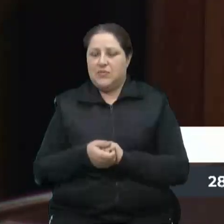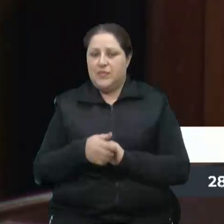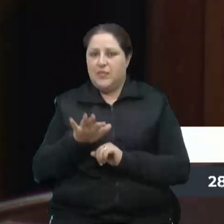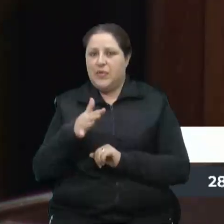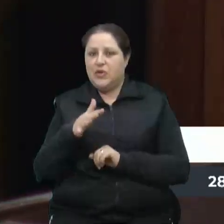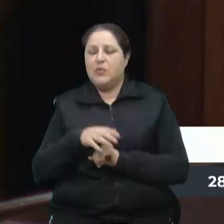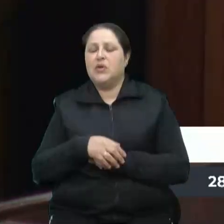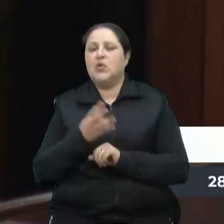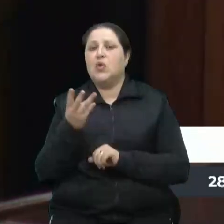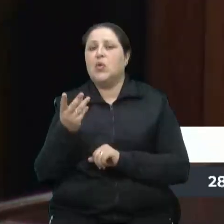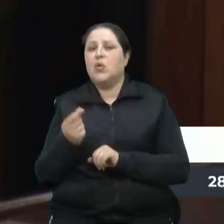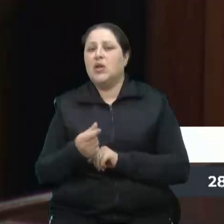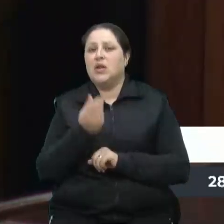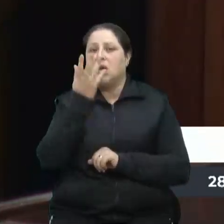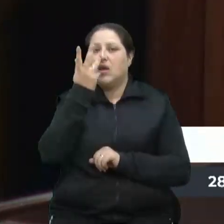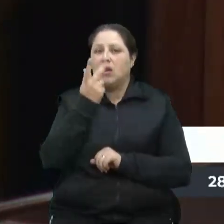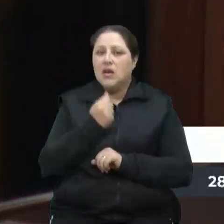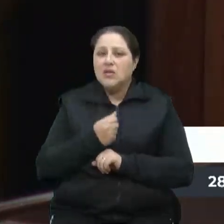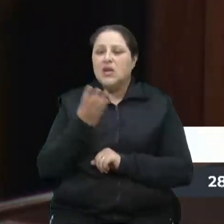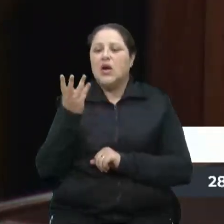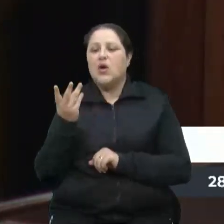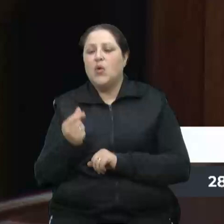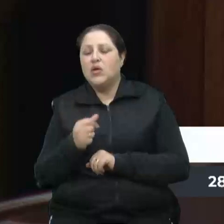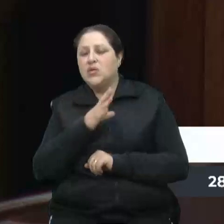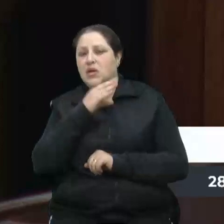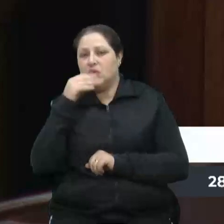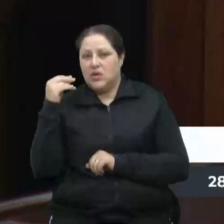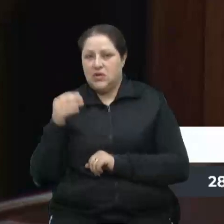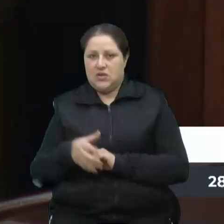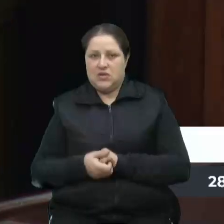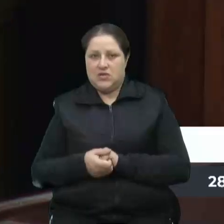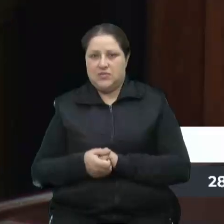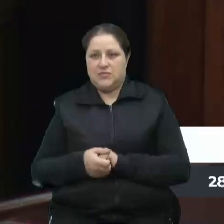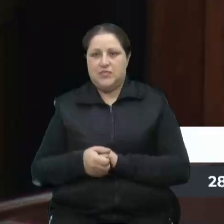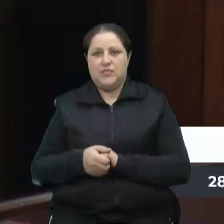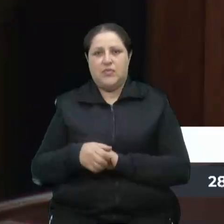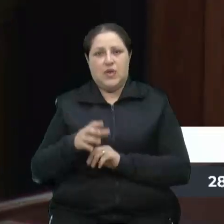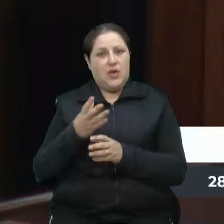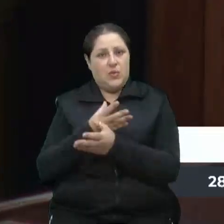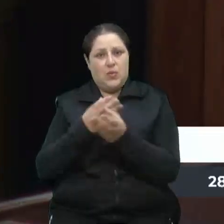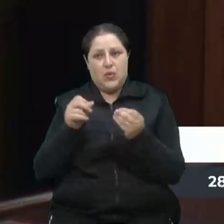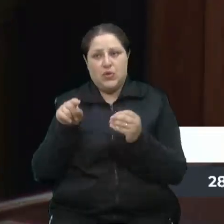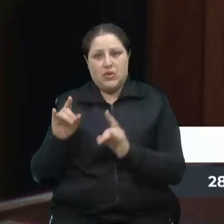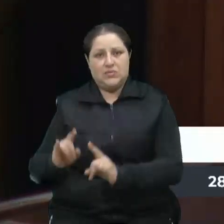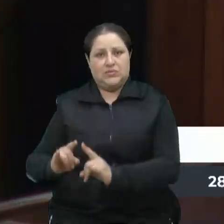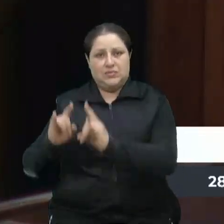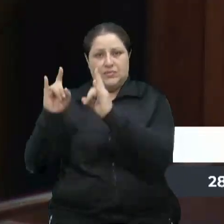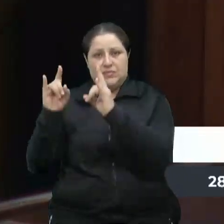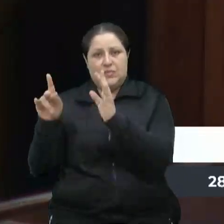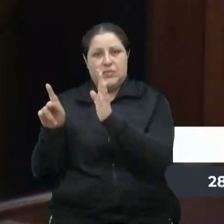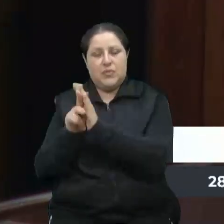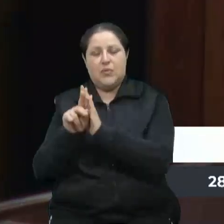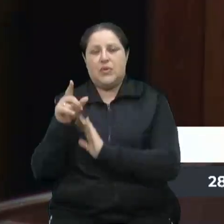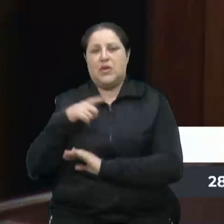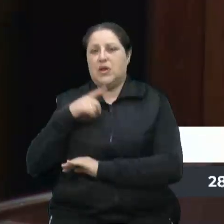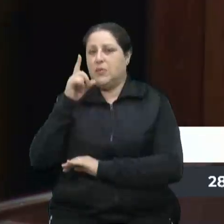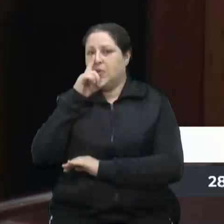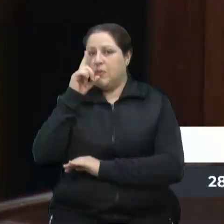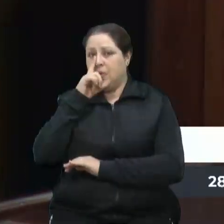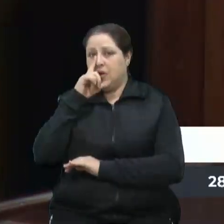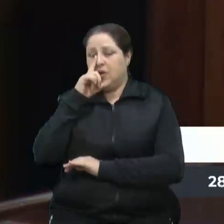Quantas crianças e adolescentes. Muitos daqueles apartamentos são habitados por mães solos.